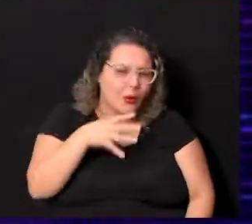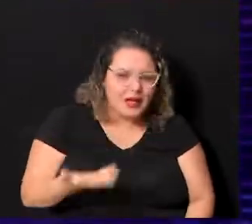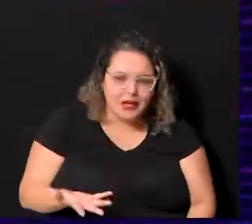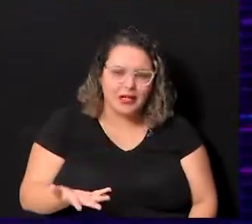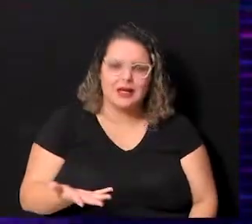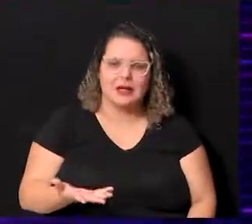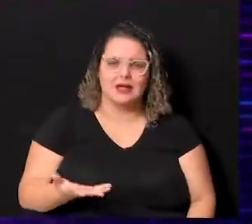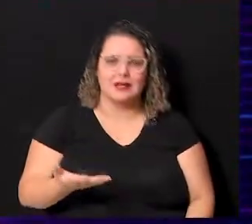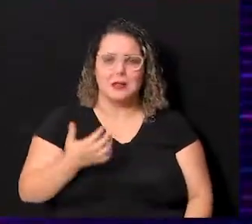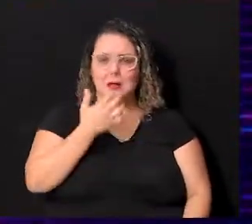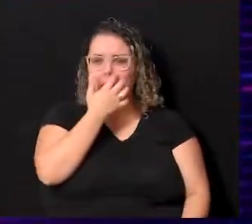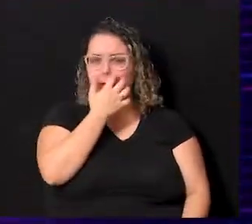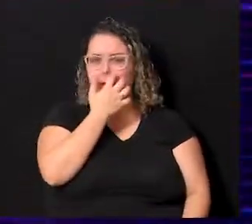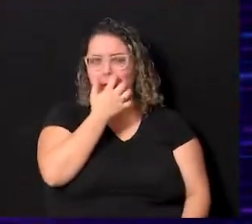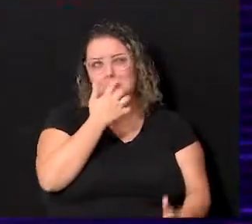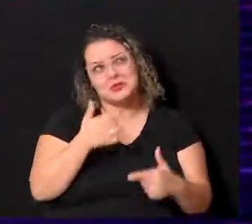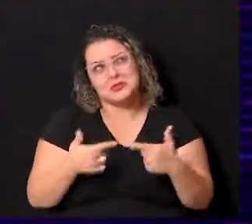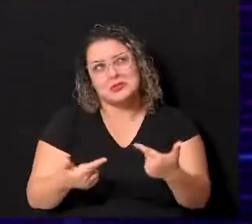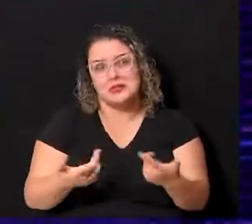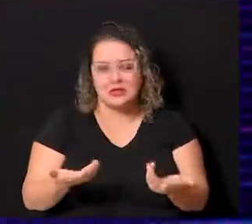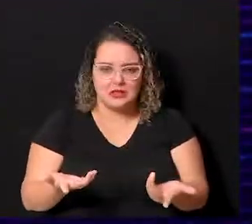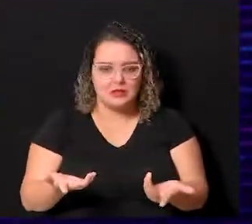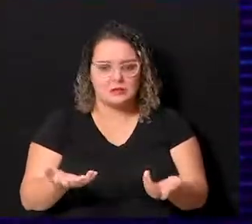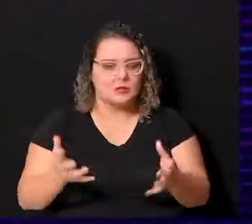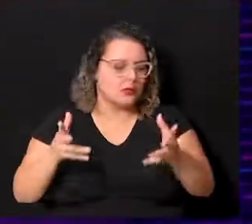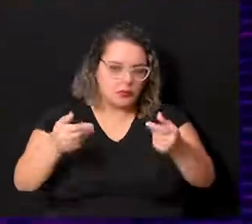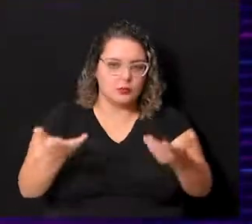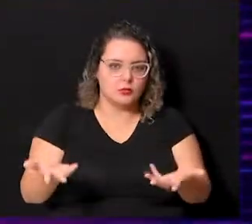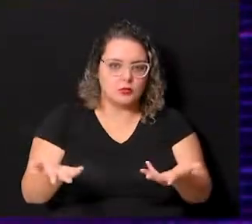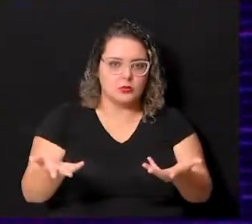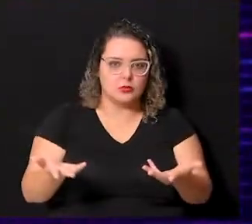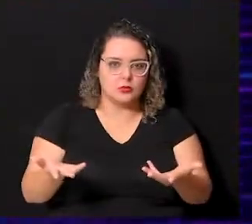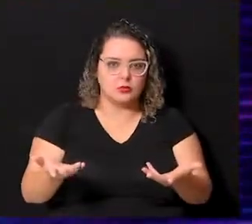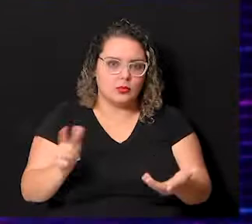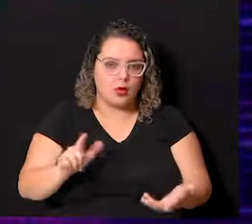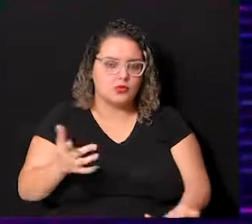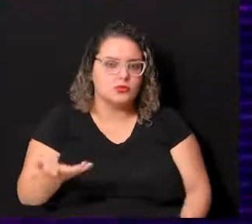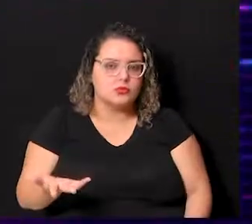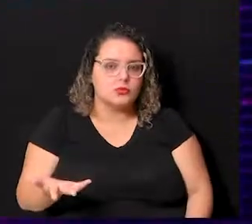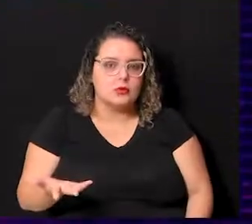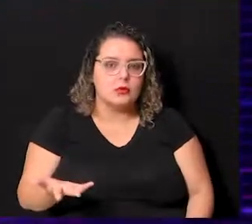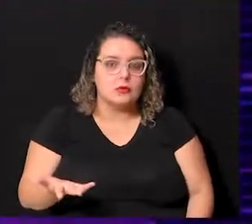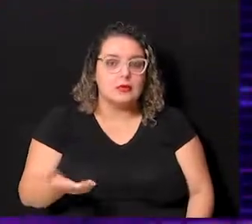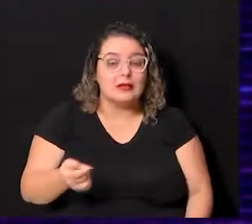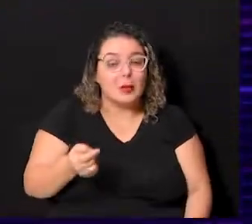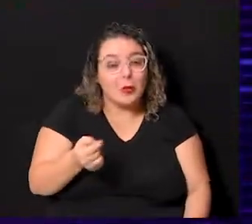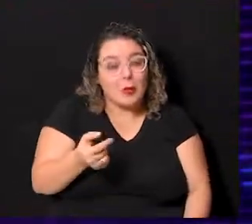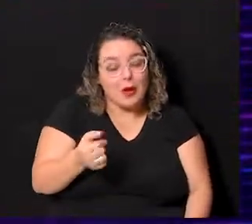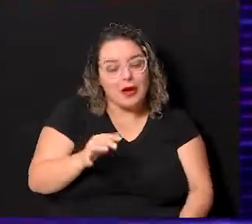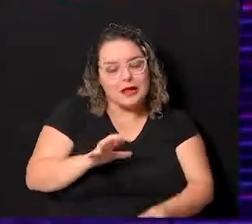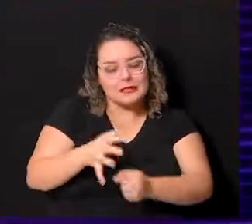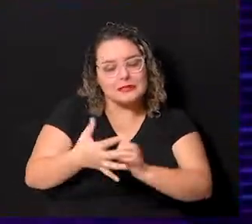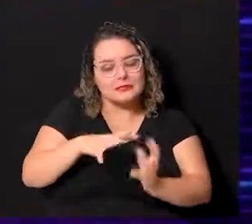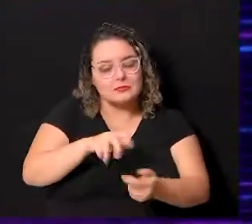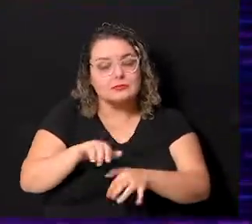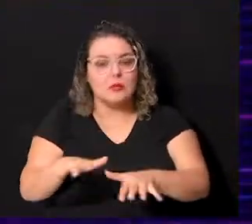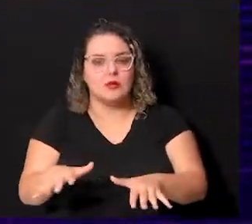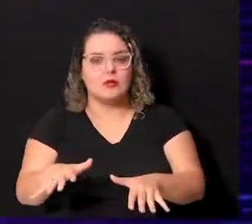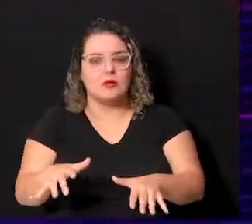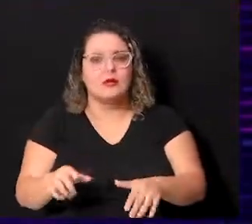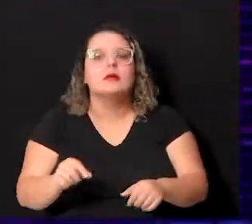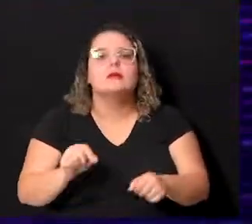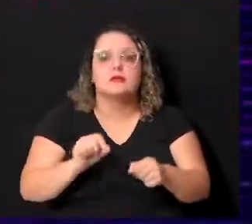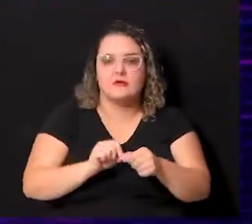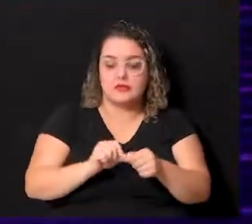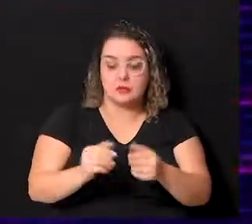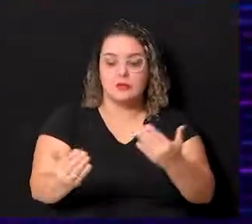imagino. Agora está acabando, entre aspas, a pandemia, a gente está podendo sair de casa, dá para fazer um contraste muito bom com o que